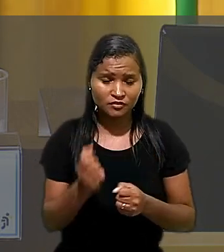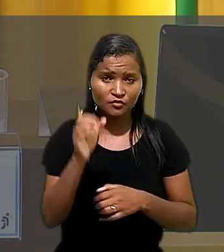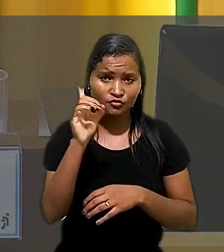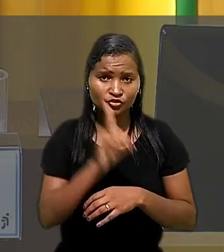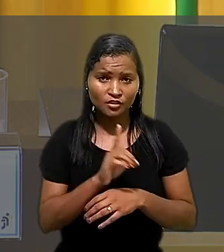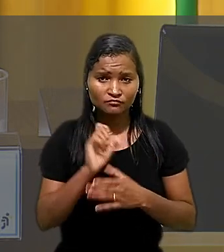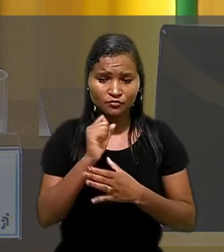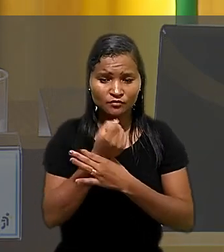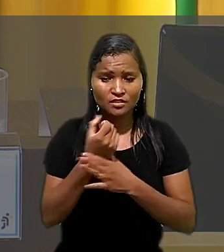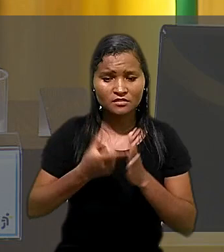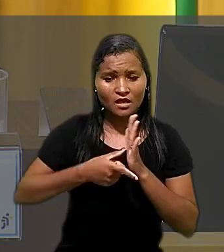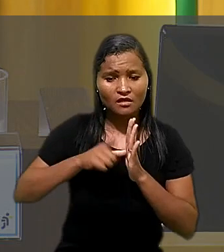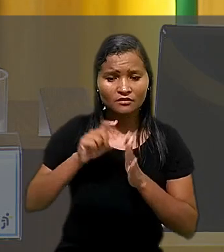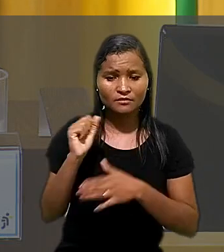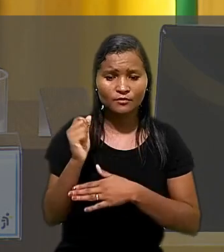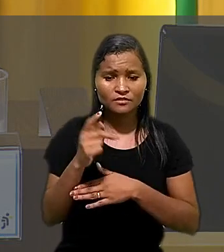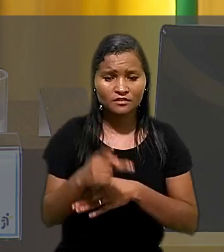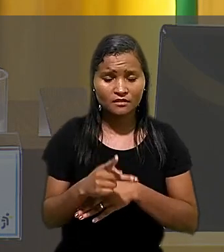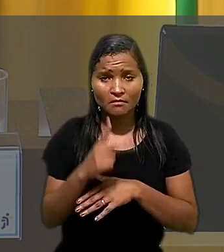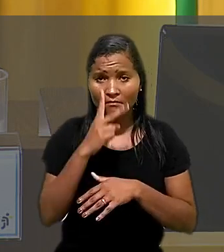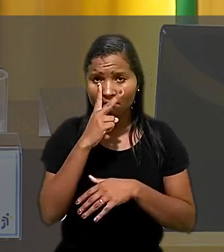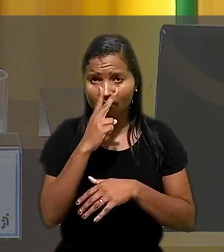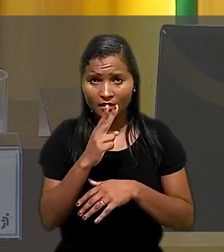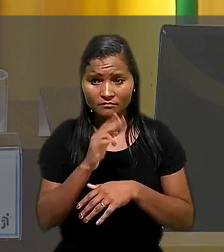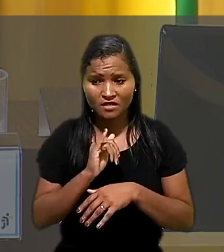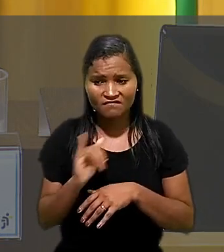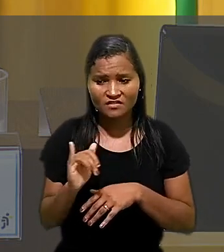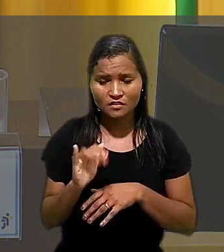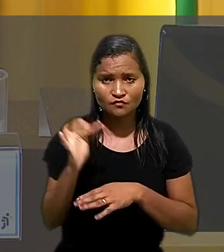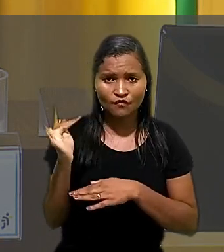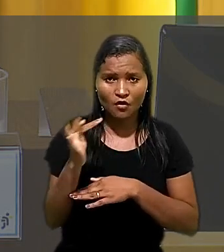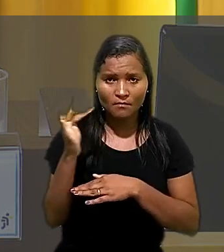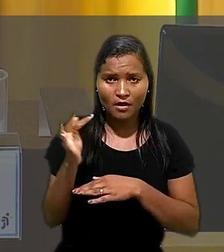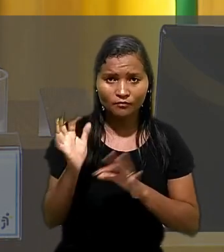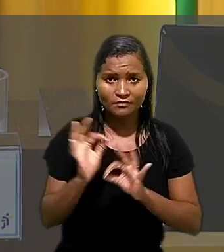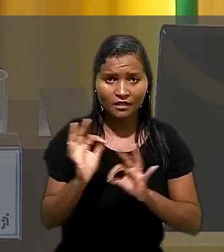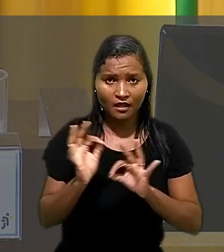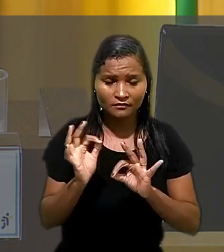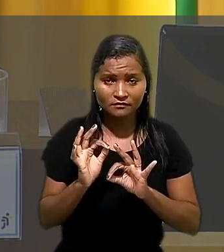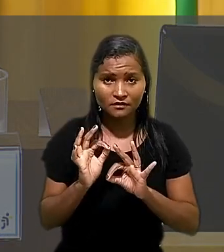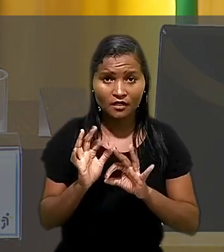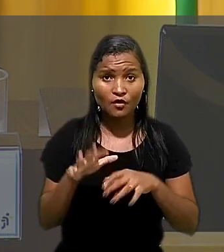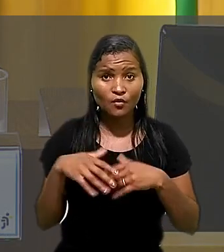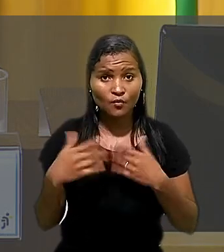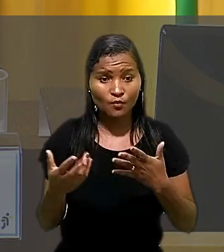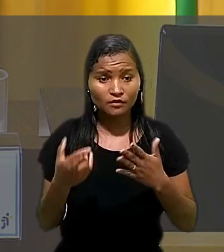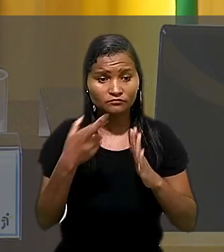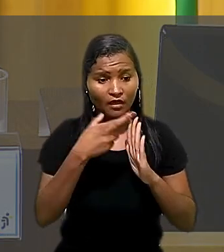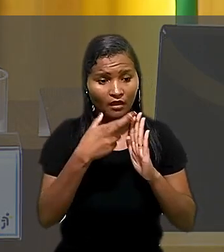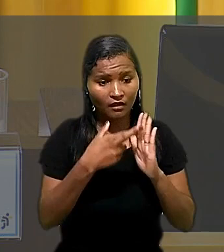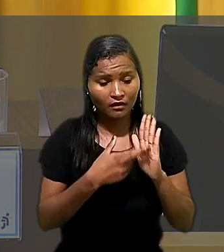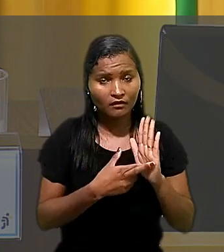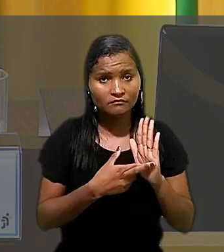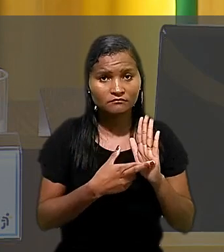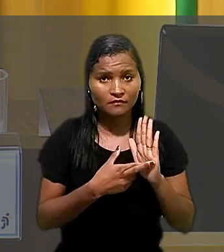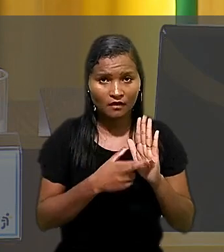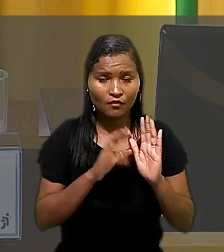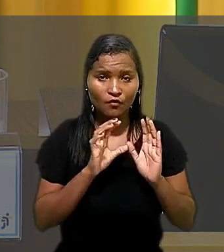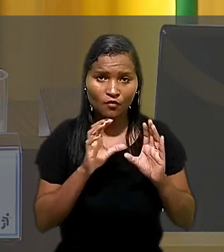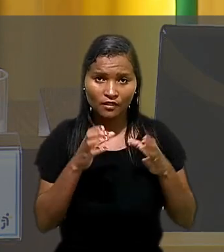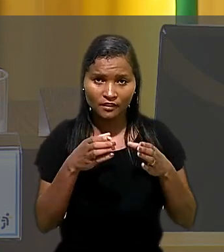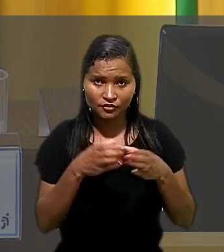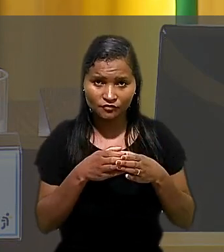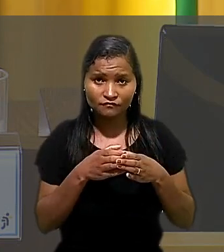estabilidade pré-aposentadoria, mesmo sem a comunicação formal do empregado, quando os demais requisitos da norma